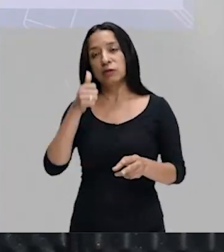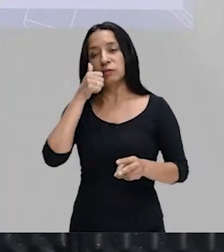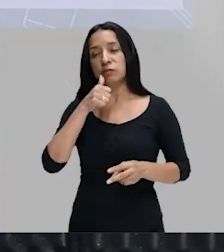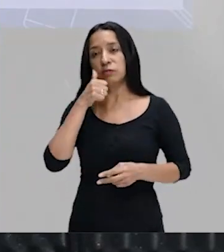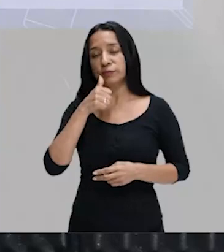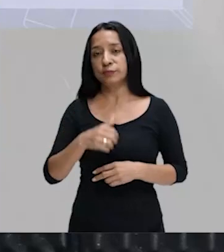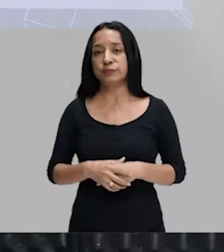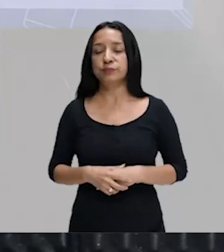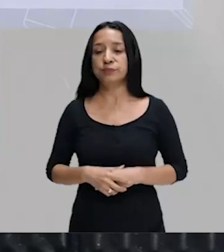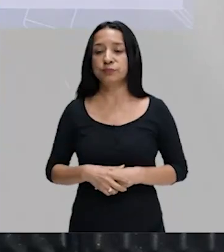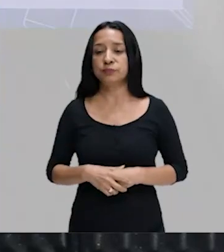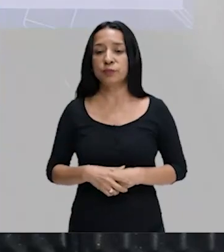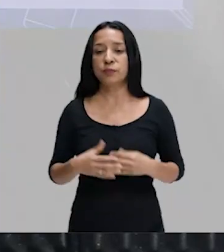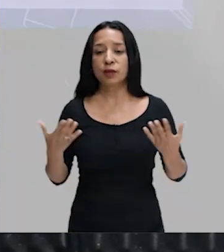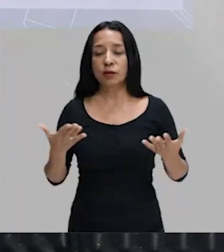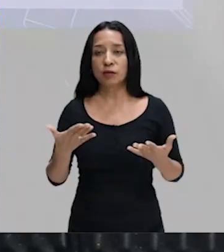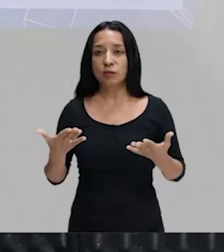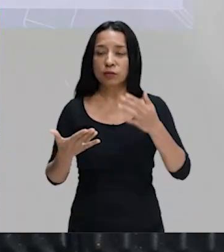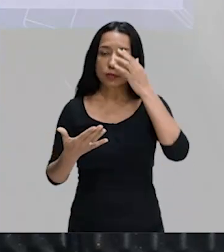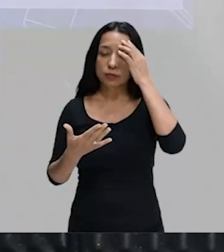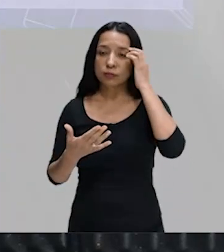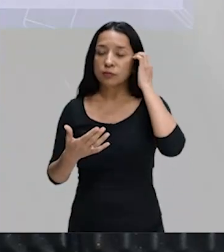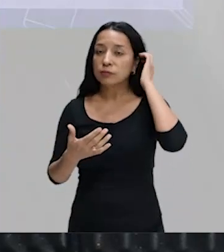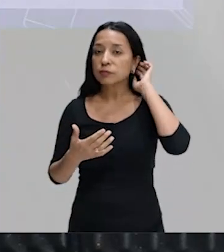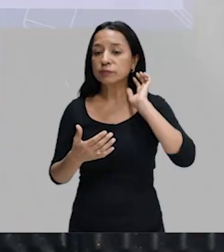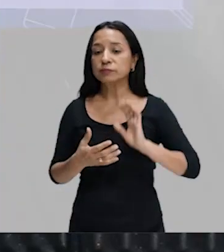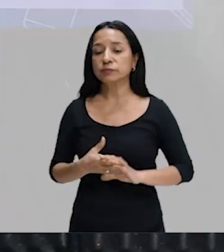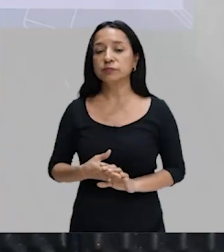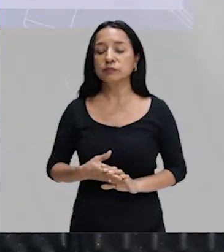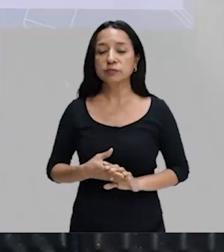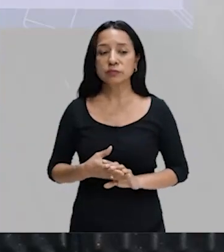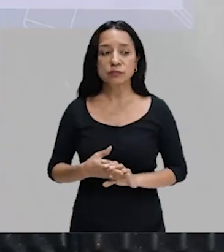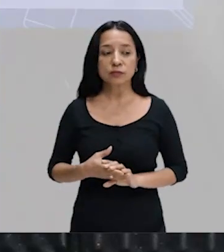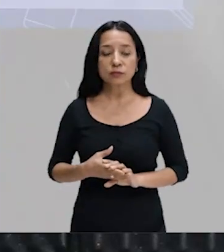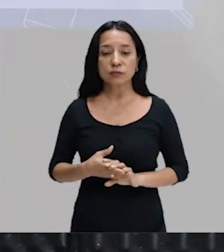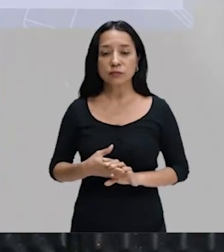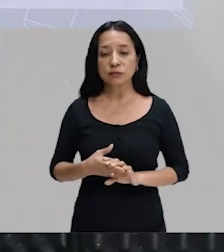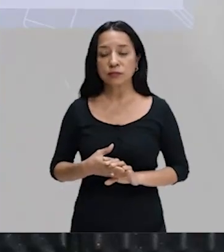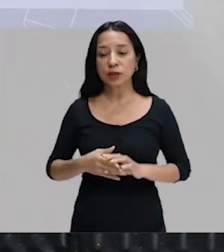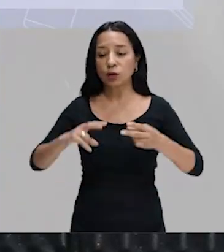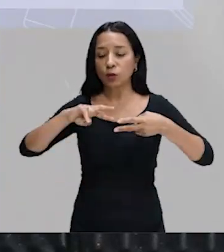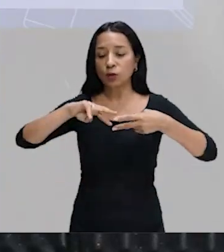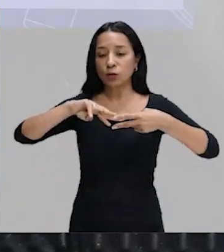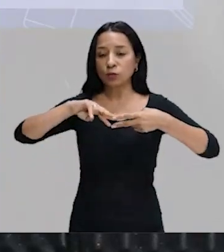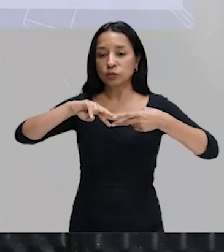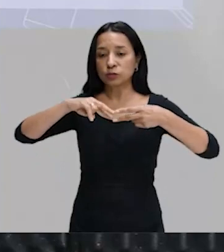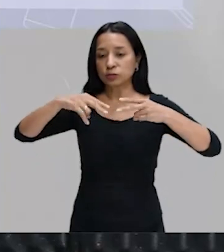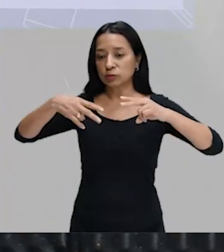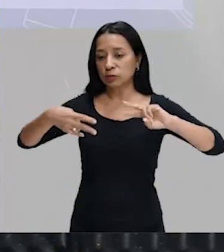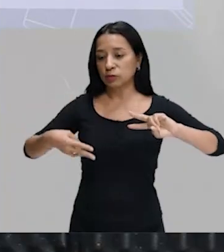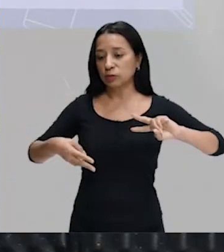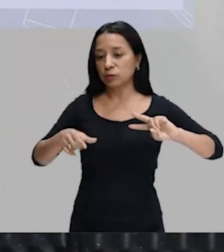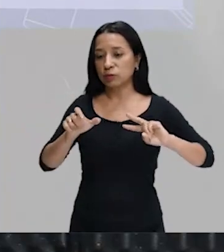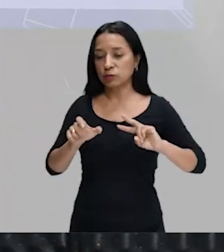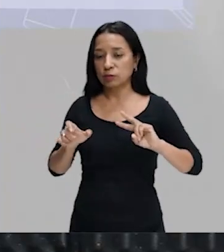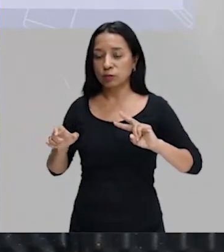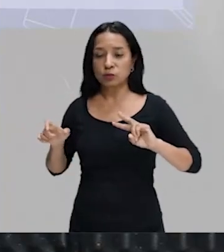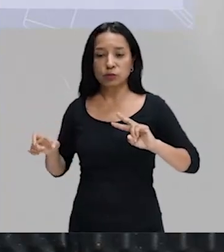Beleza. Agora, o fato de os cromossomos sexuais não